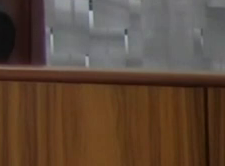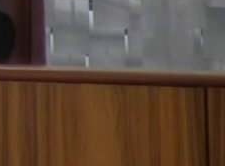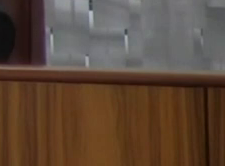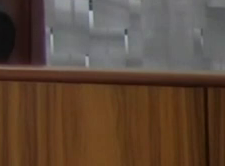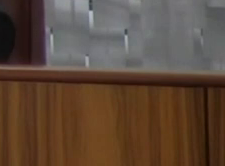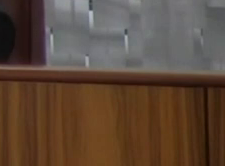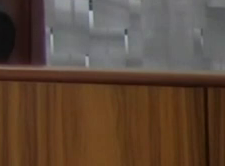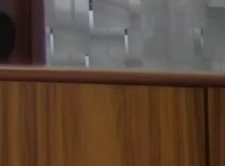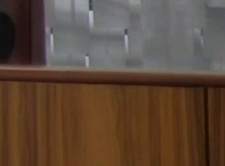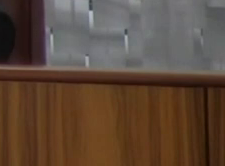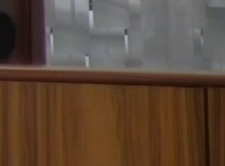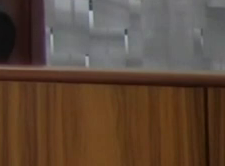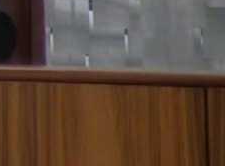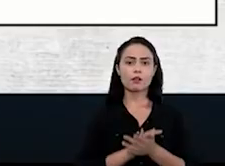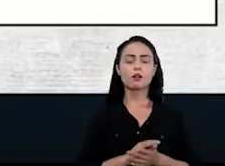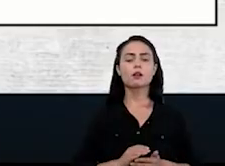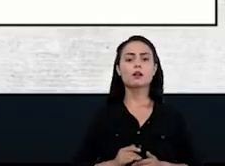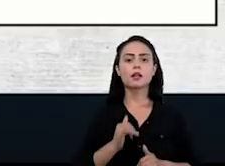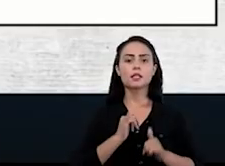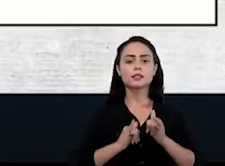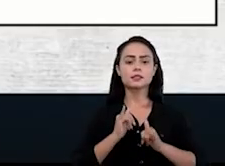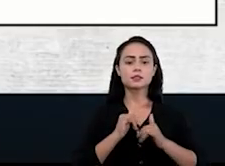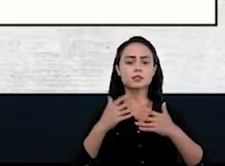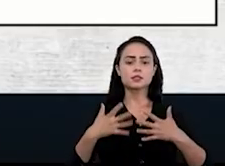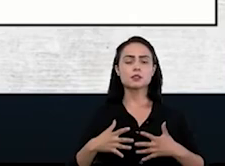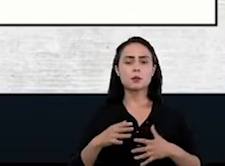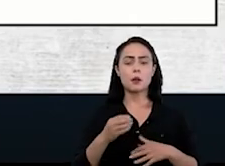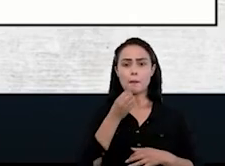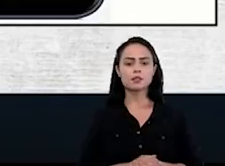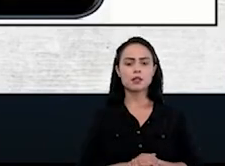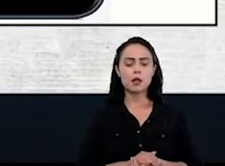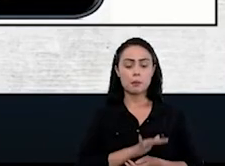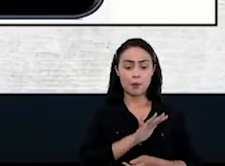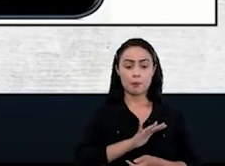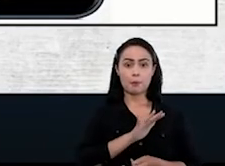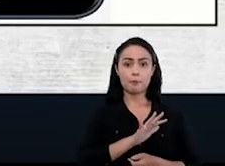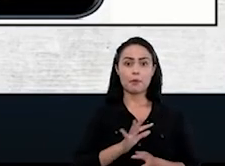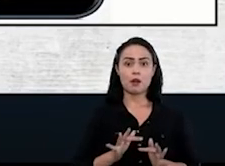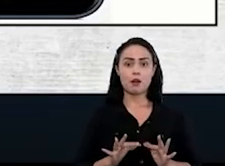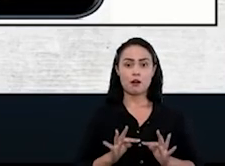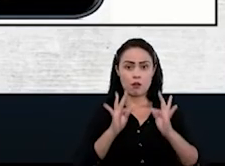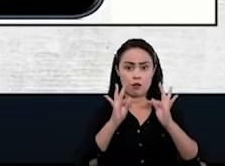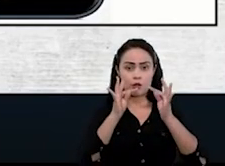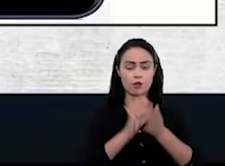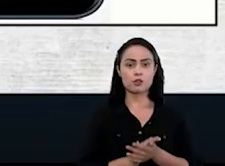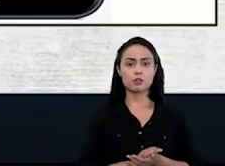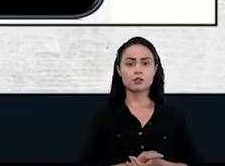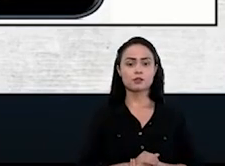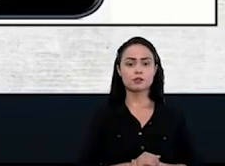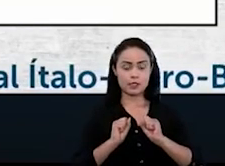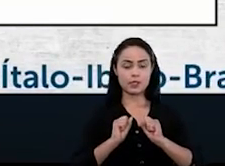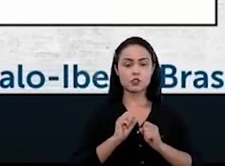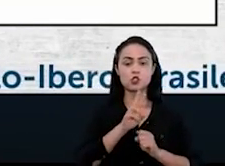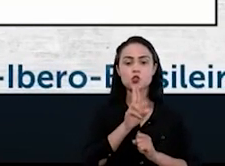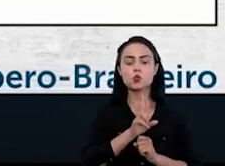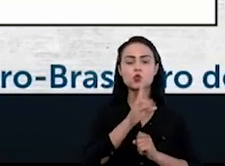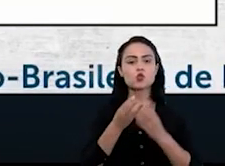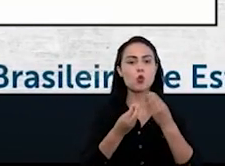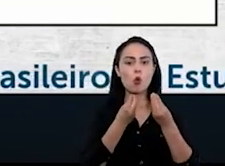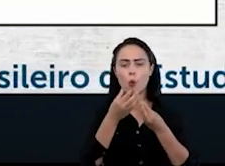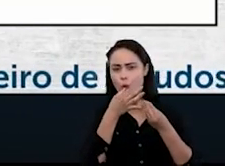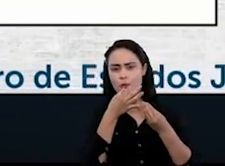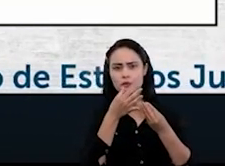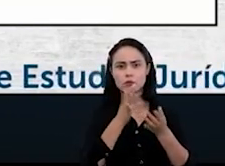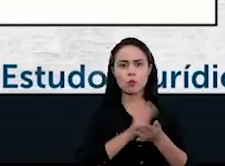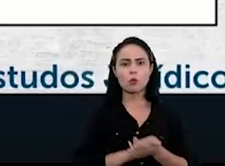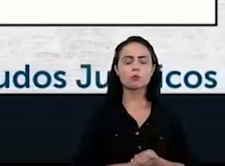prestação jurisdicional no cenário da transformação digital, aplicações da inteligência artificial no direito, crimes